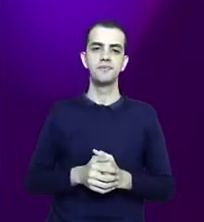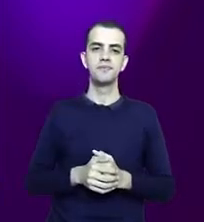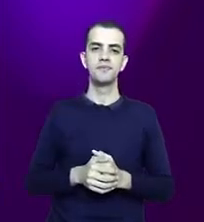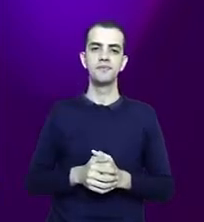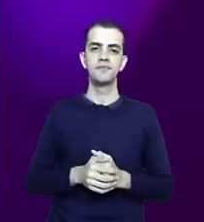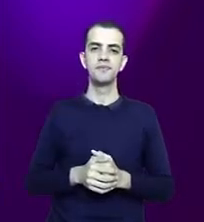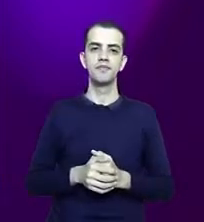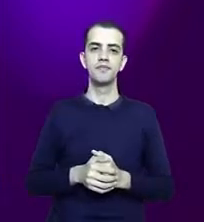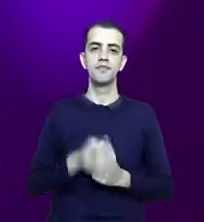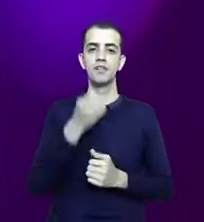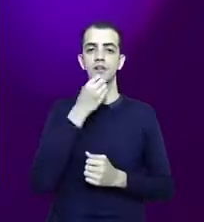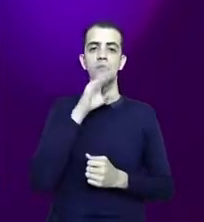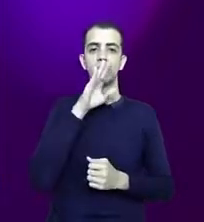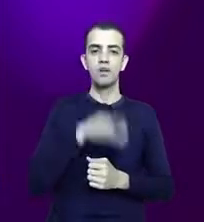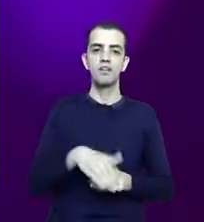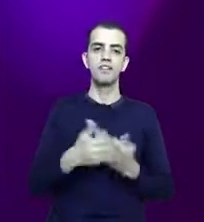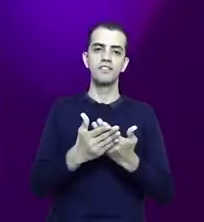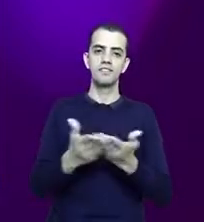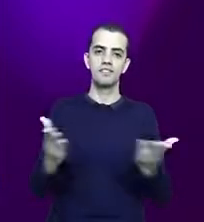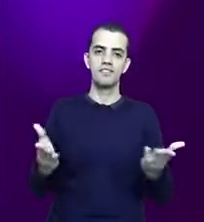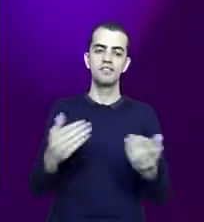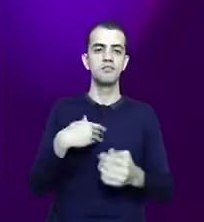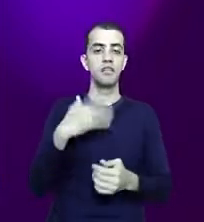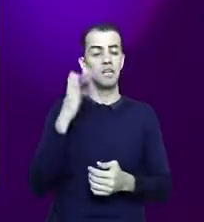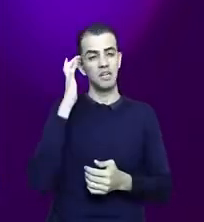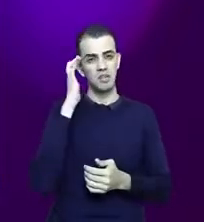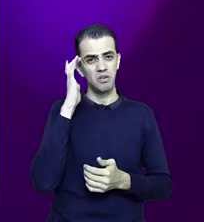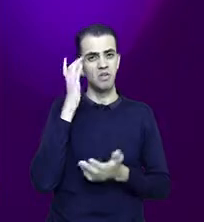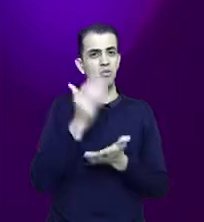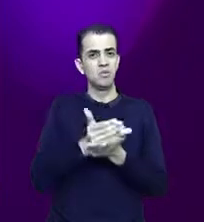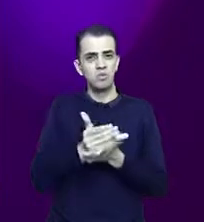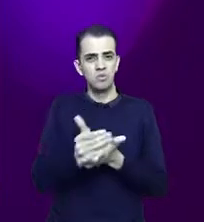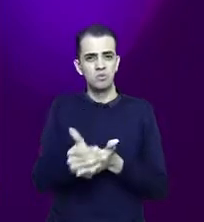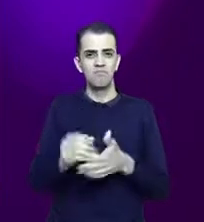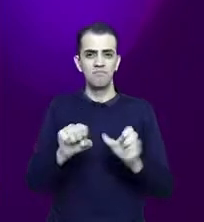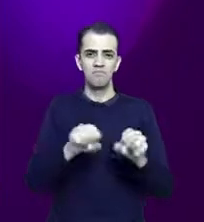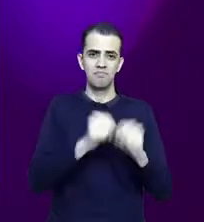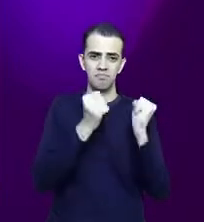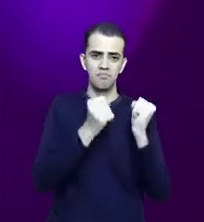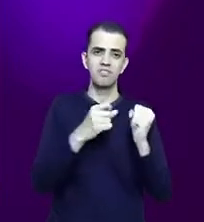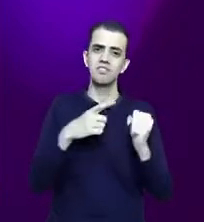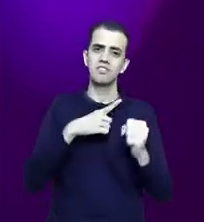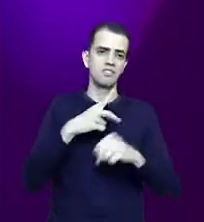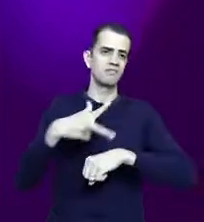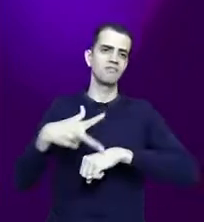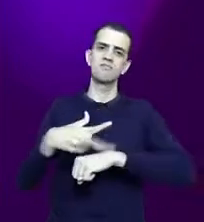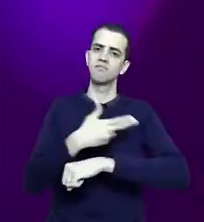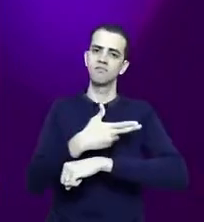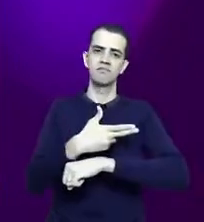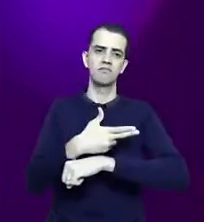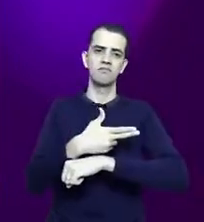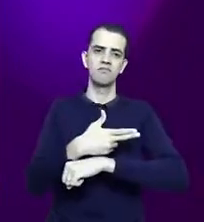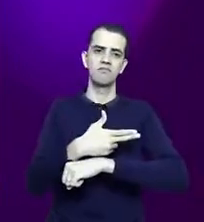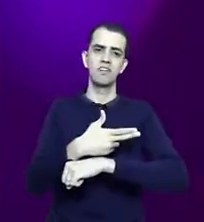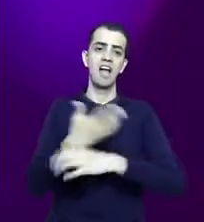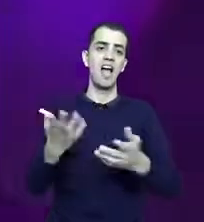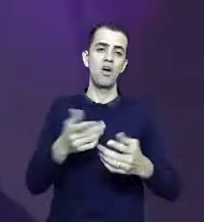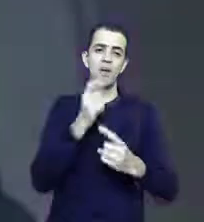Boa tarde a todos, né? Inicialmente, eu acho que no momento da fratura o tratamento seria cirúrgico, né? Nesse momento que